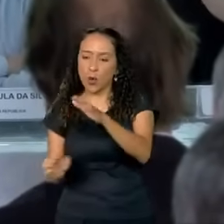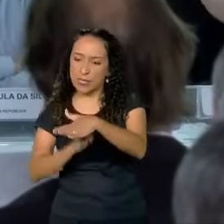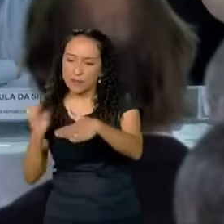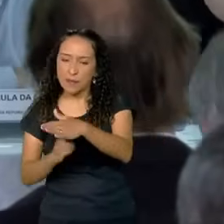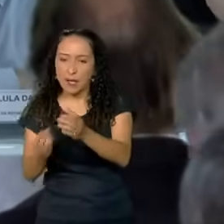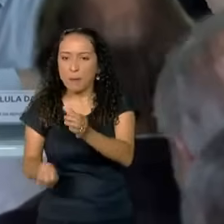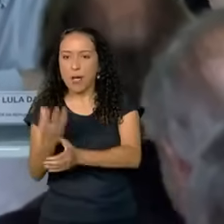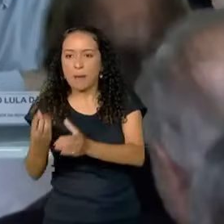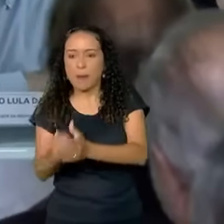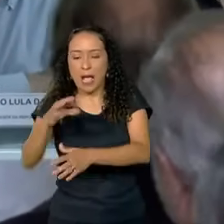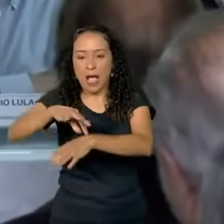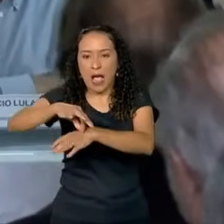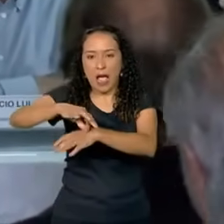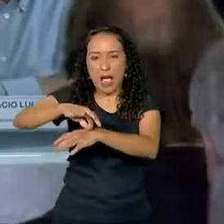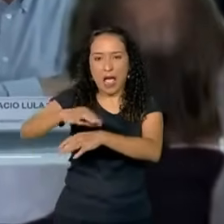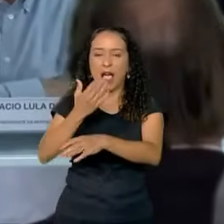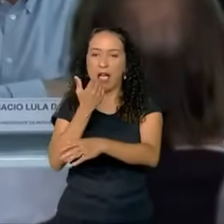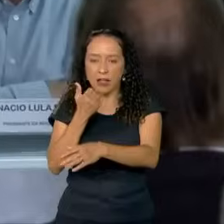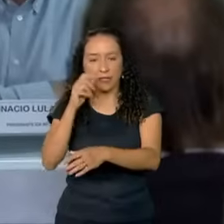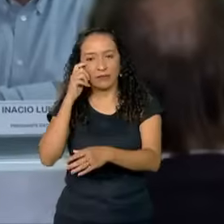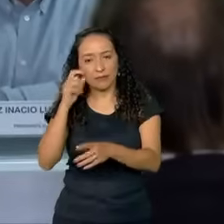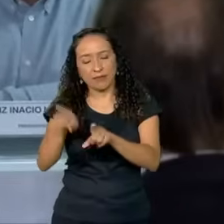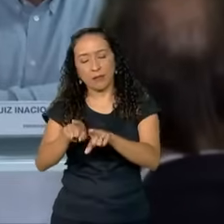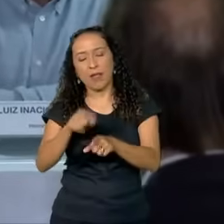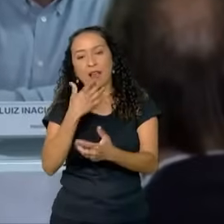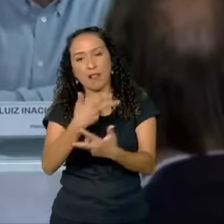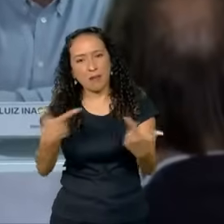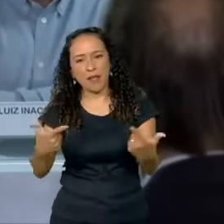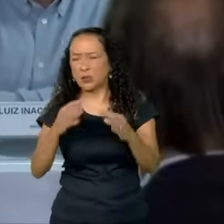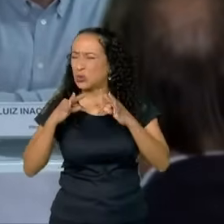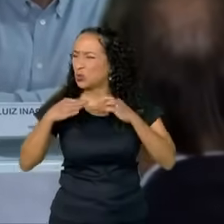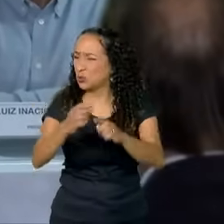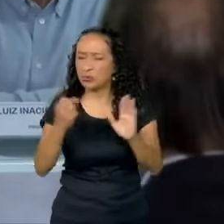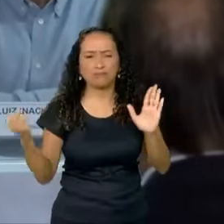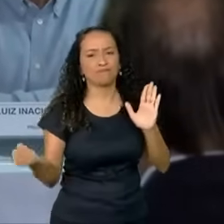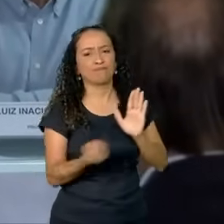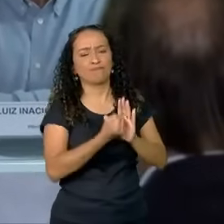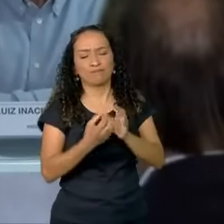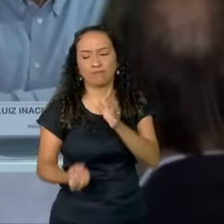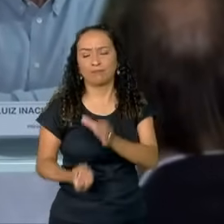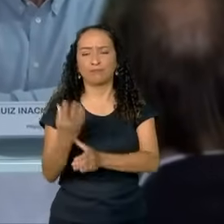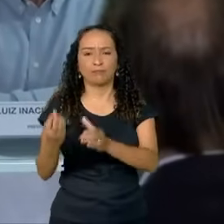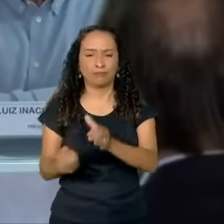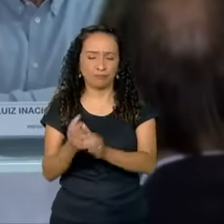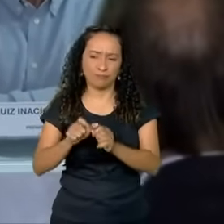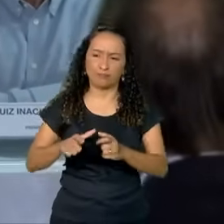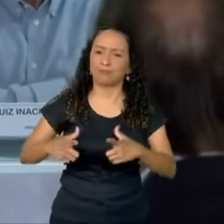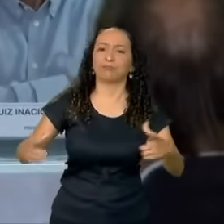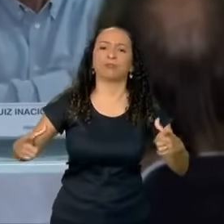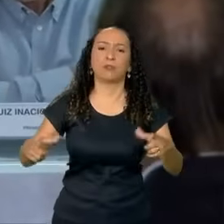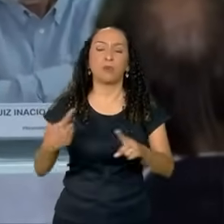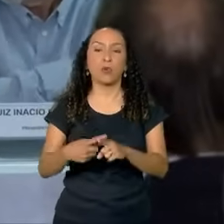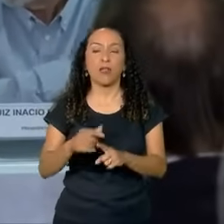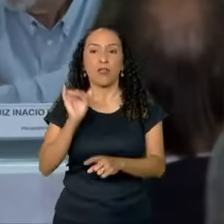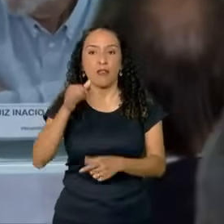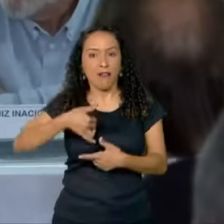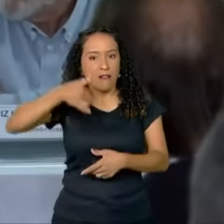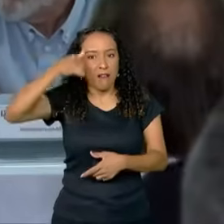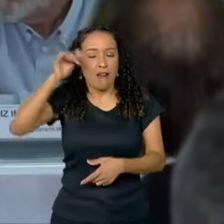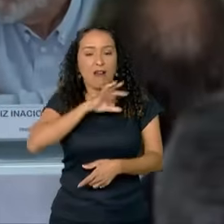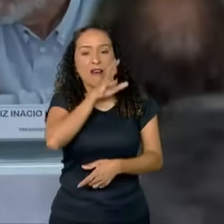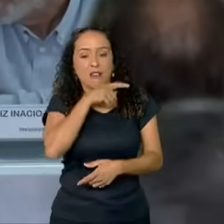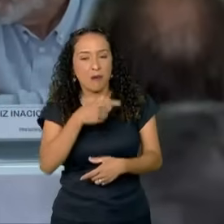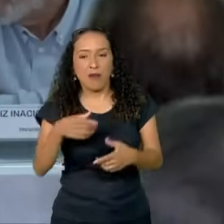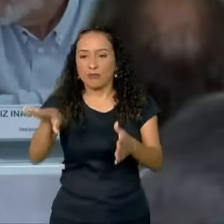proteína animal e de alimentos, todo o impacto nas cadeias produtivas, né, que vai ter, porque os animais não chegam,